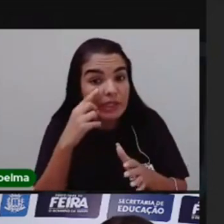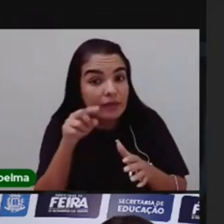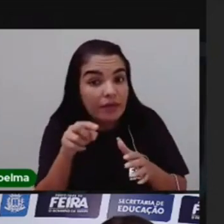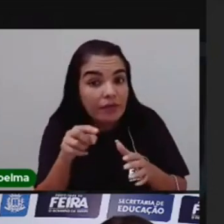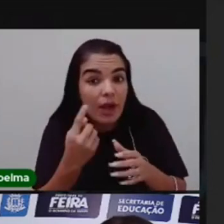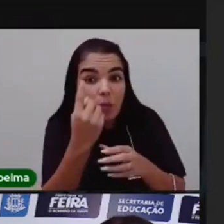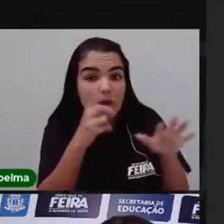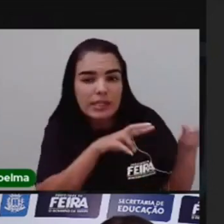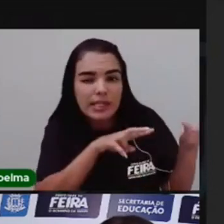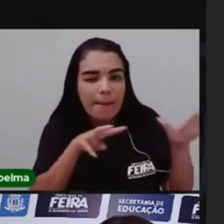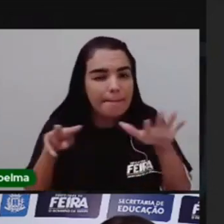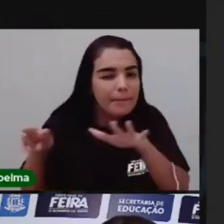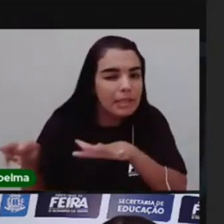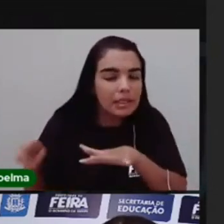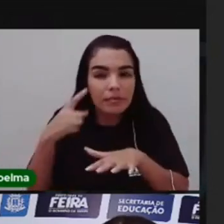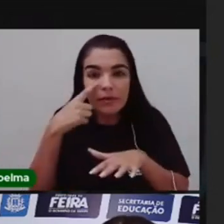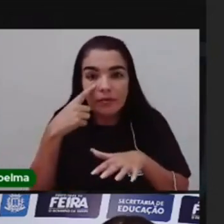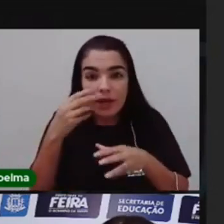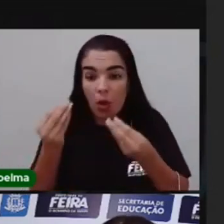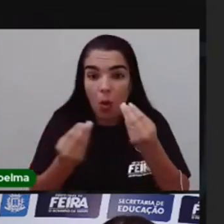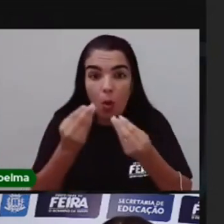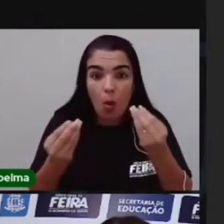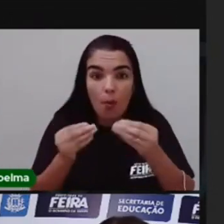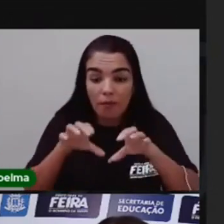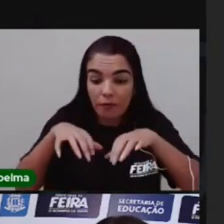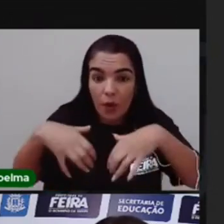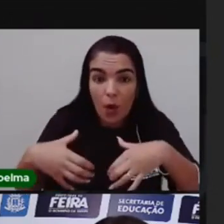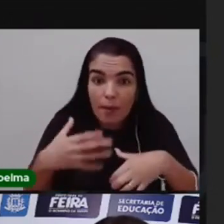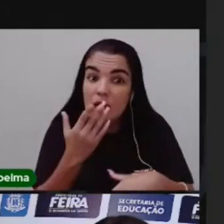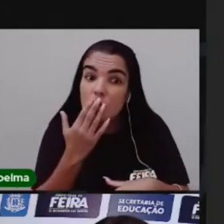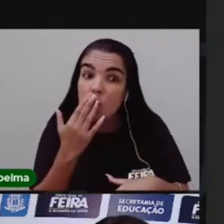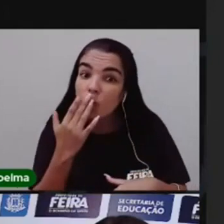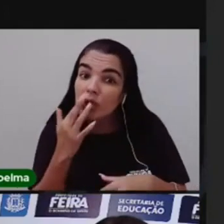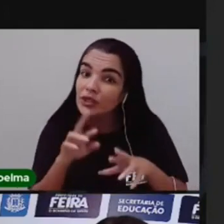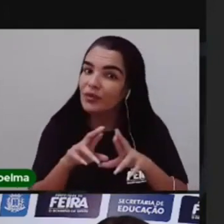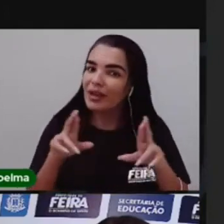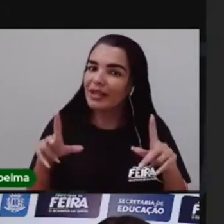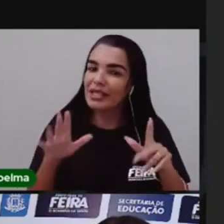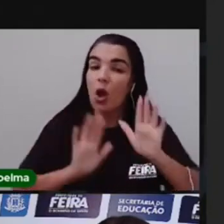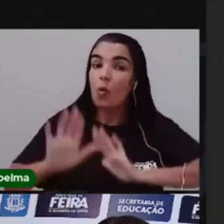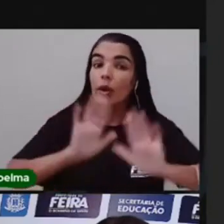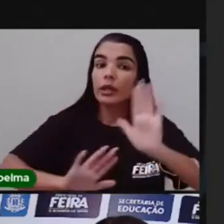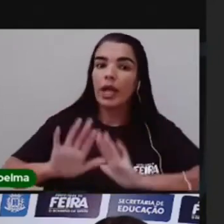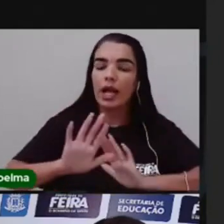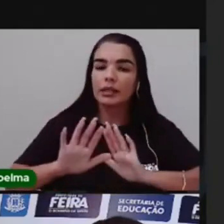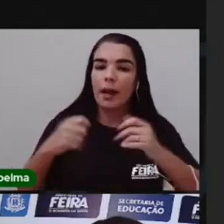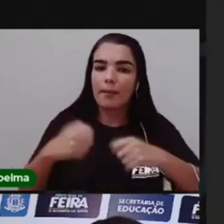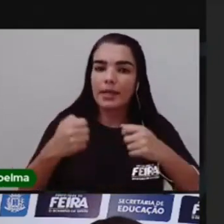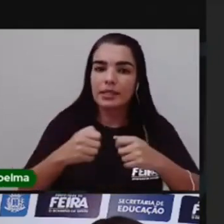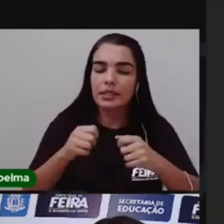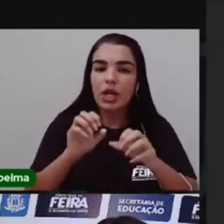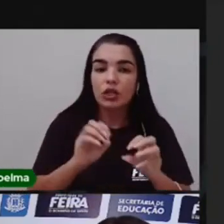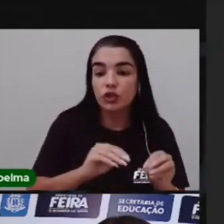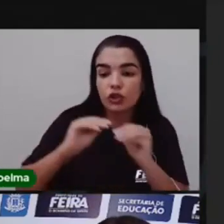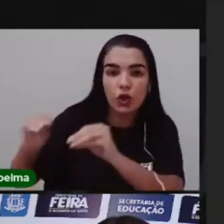fungos crescendo de formas e cores diferentes. Cuidado! Ao terminar o experimento, descarte adequadamente o